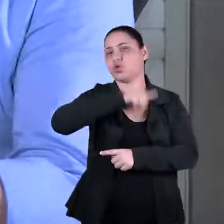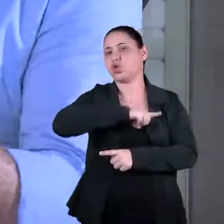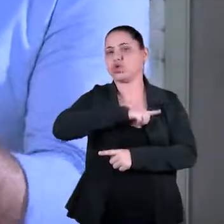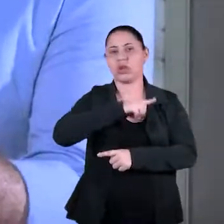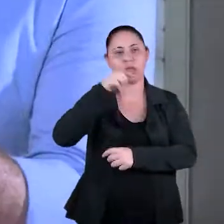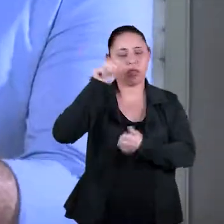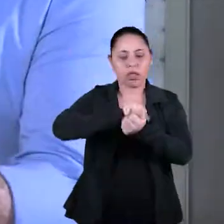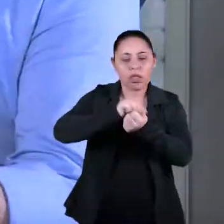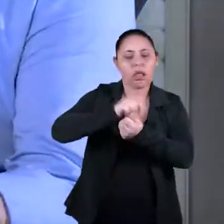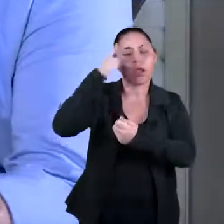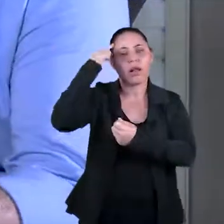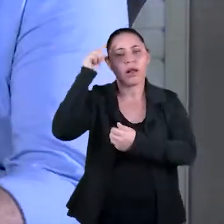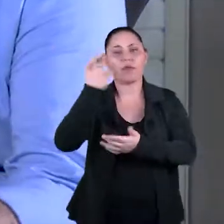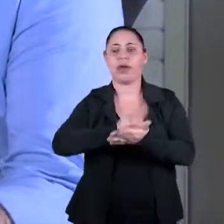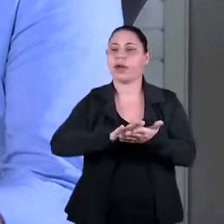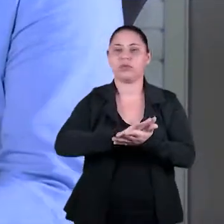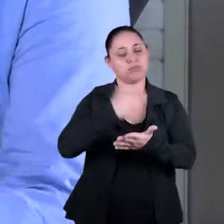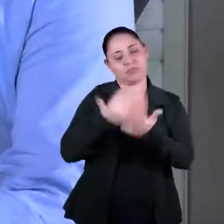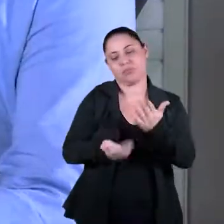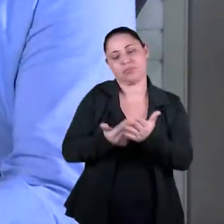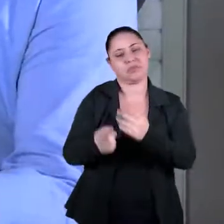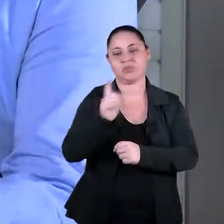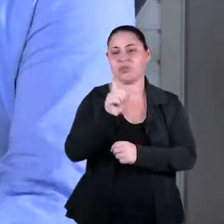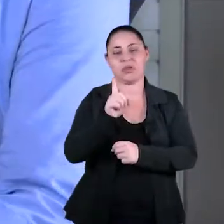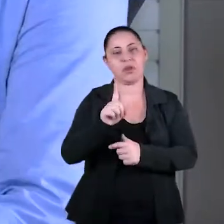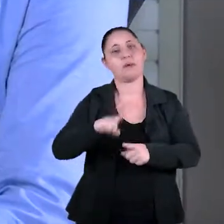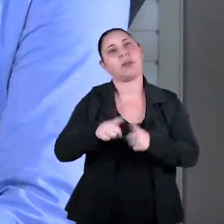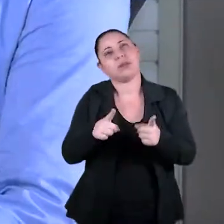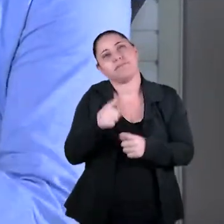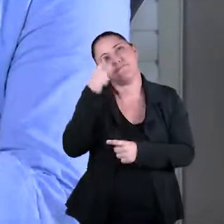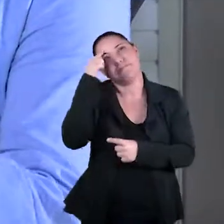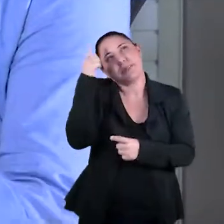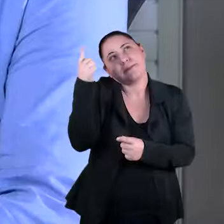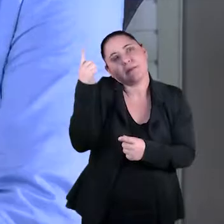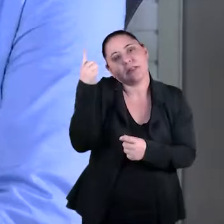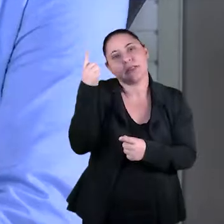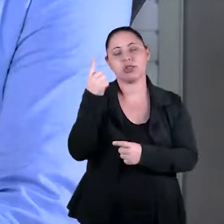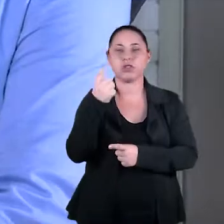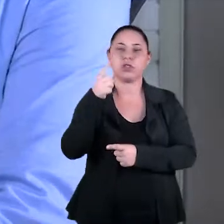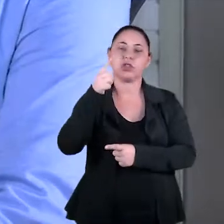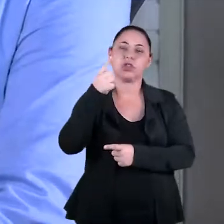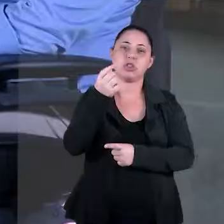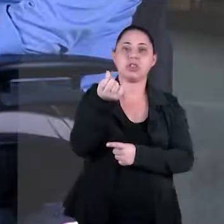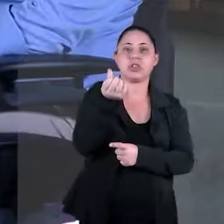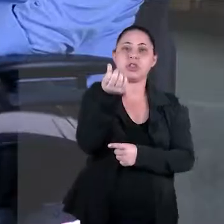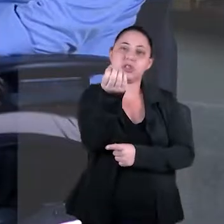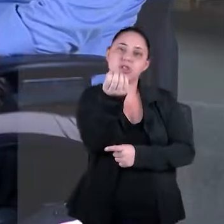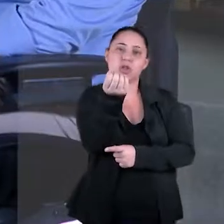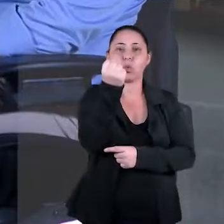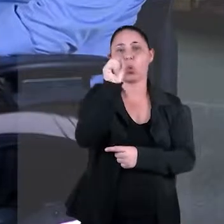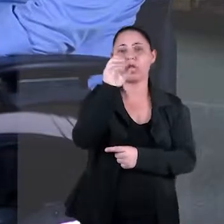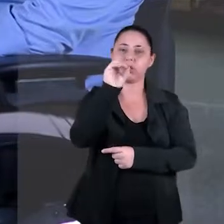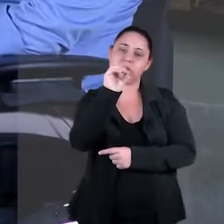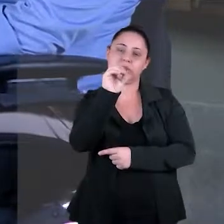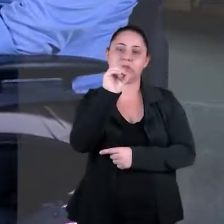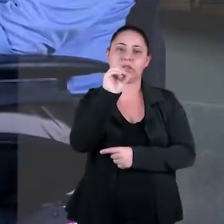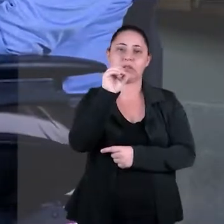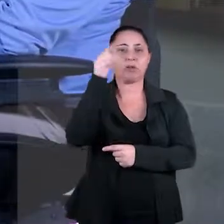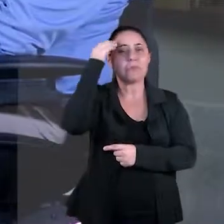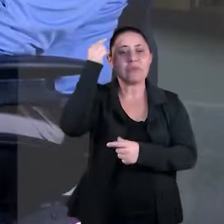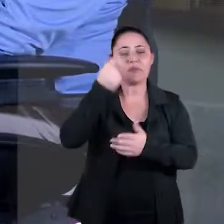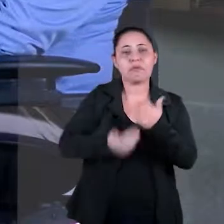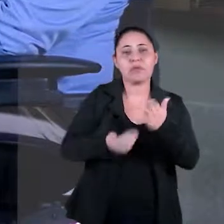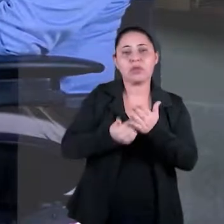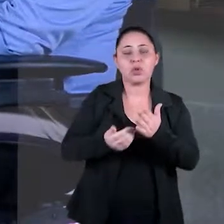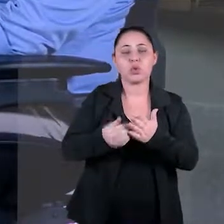que o dia que você não lavou você não perde tanto, né? Mas seria mais ou menos essa ideia, de 60 a 80 fios no dia. E depois de identificado